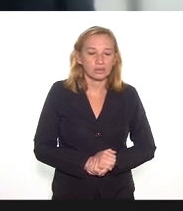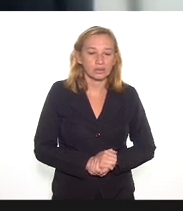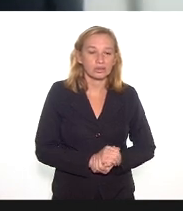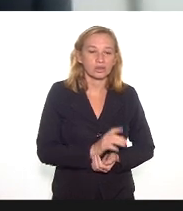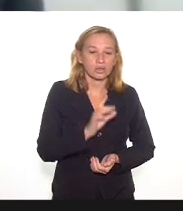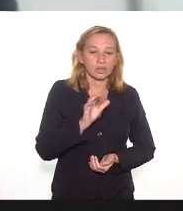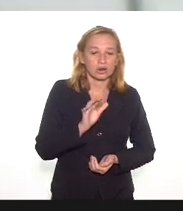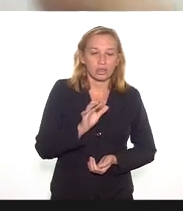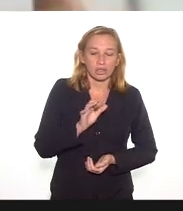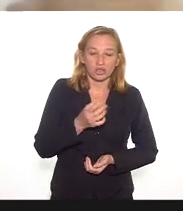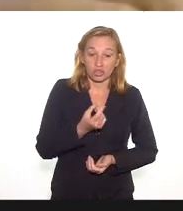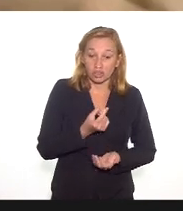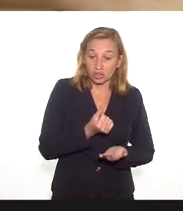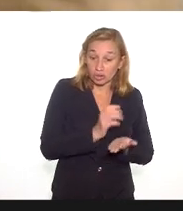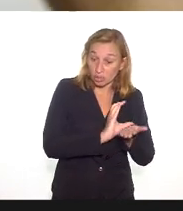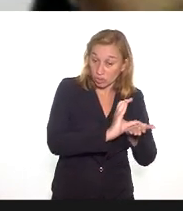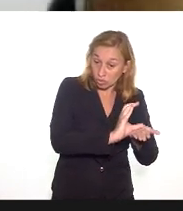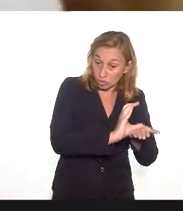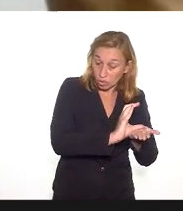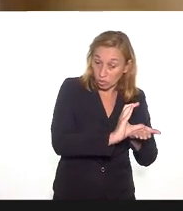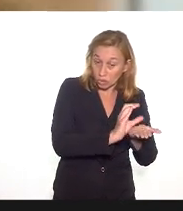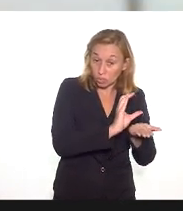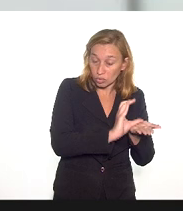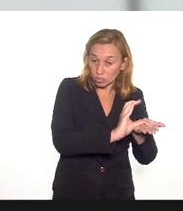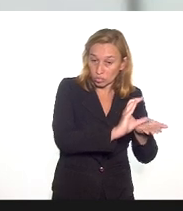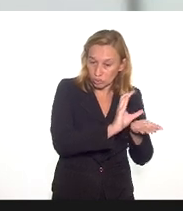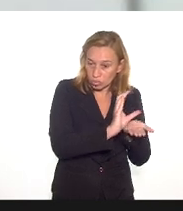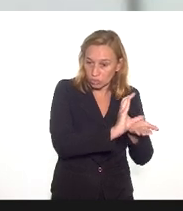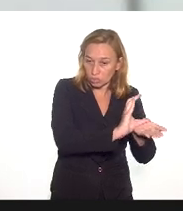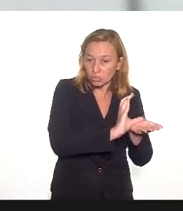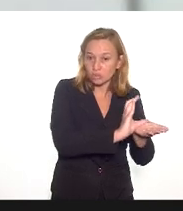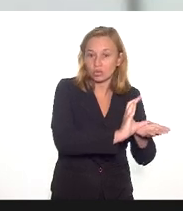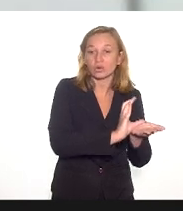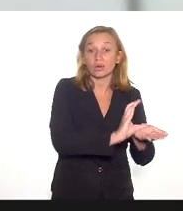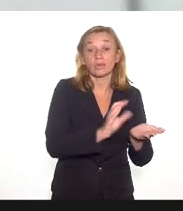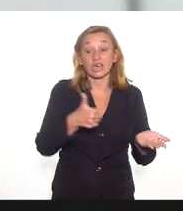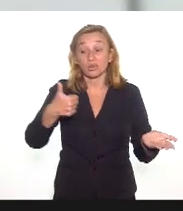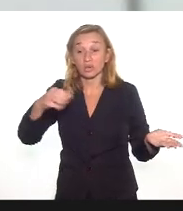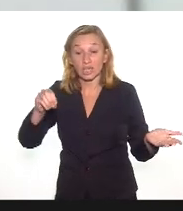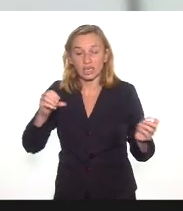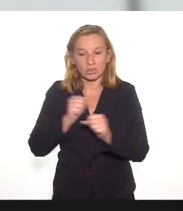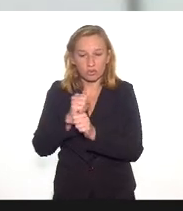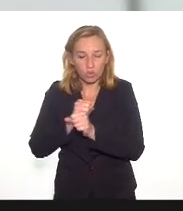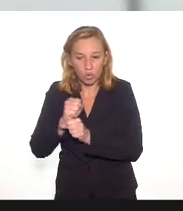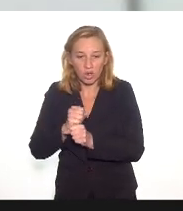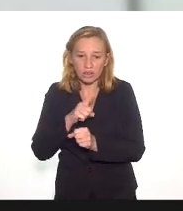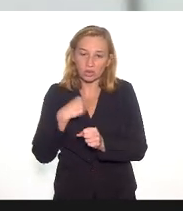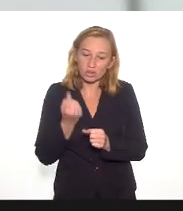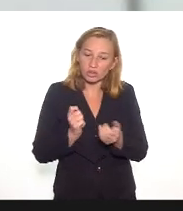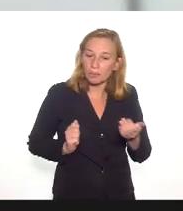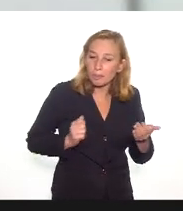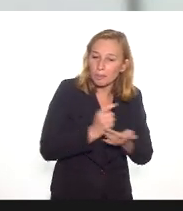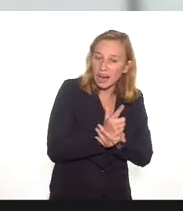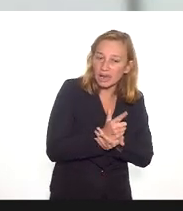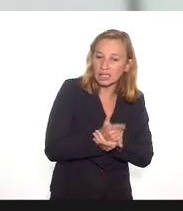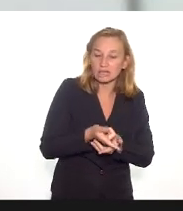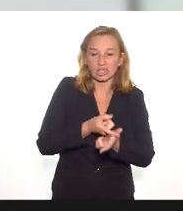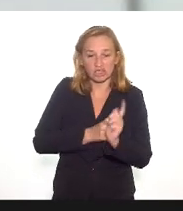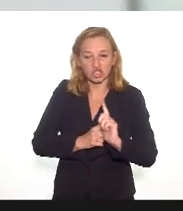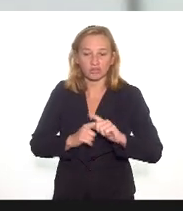recursos para que, no décimo ano, a gente esteja pagando plenamente o serviço da